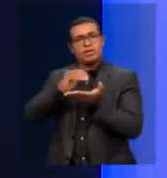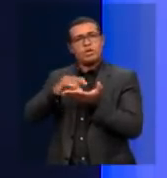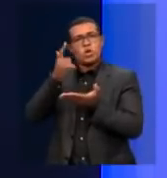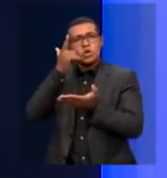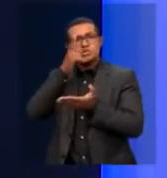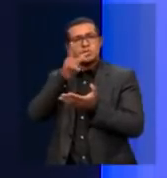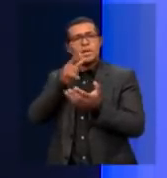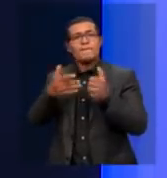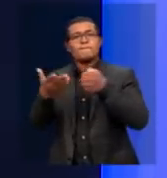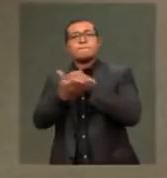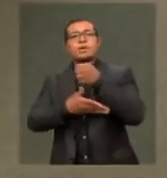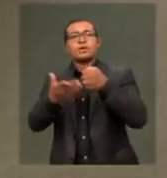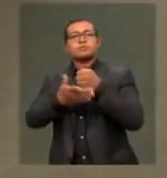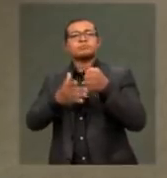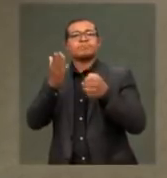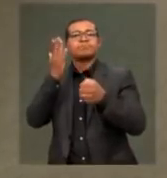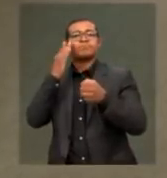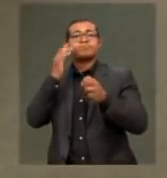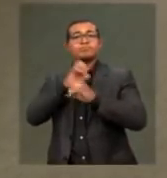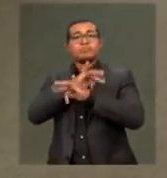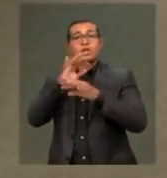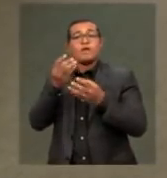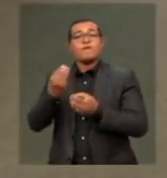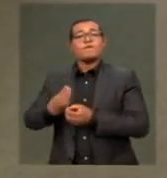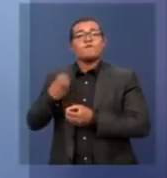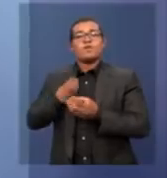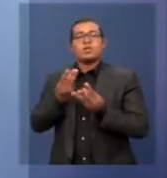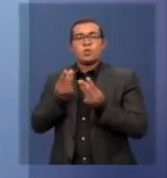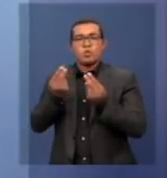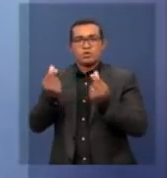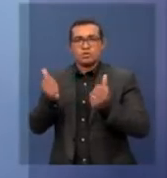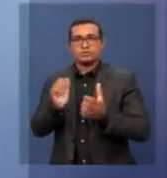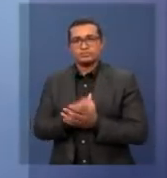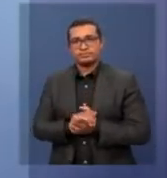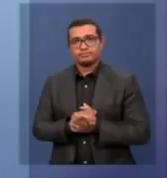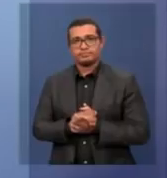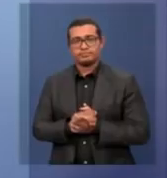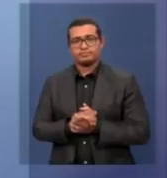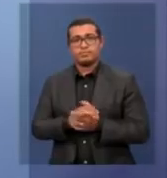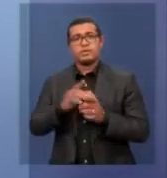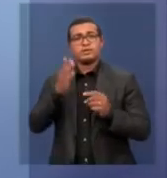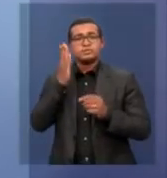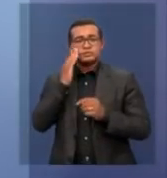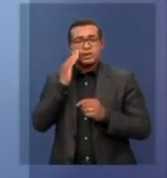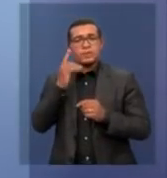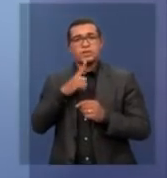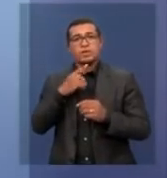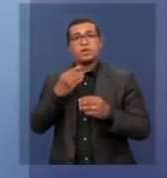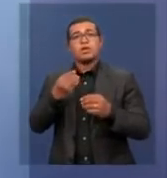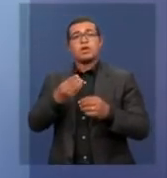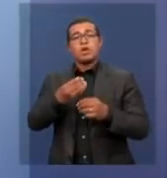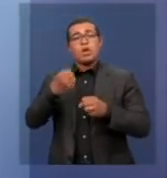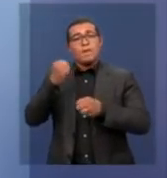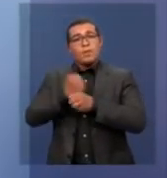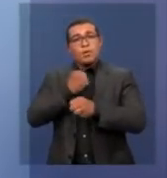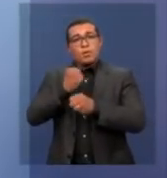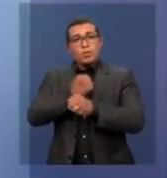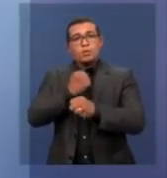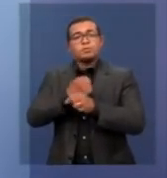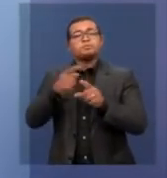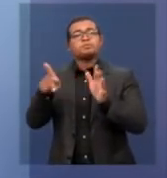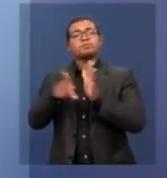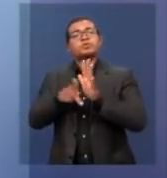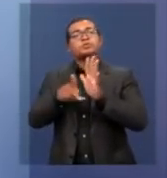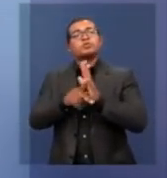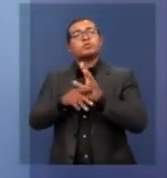para levar qualidade de vida para a população além das obras de infraestrutura que nós já relatamos aqui que fizemos uma